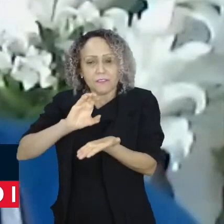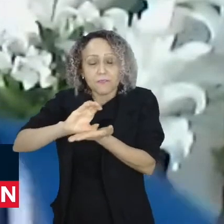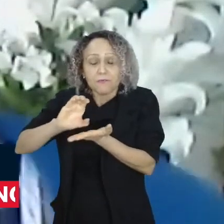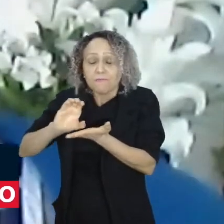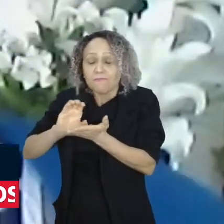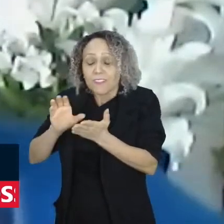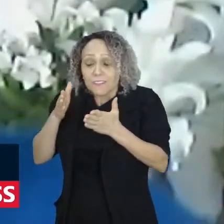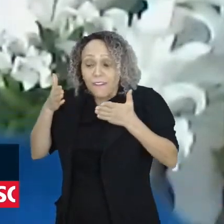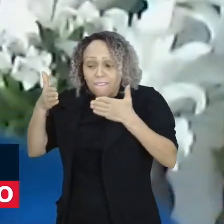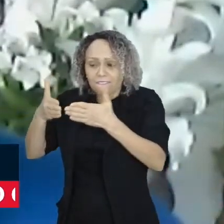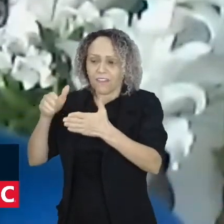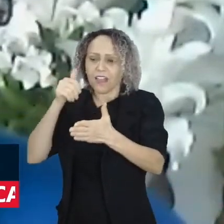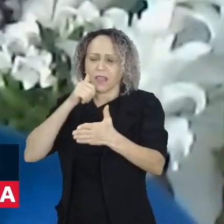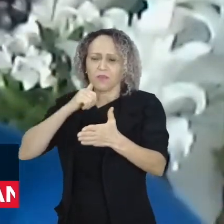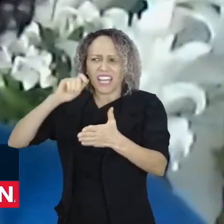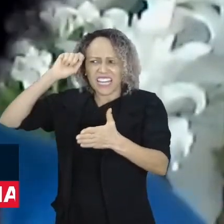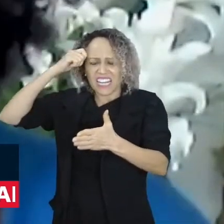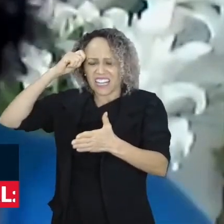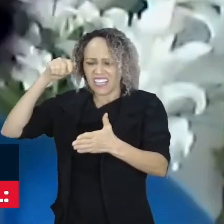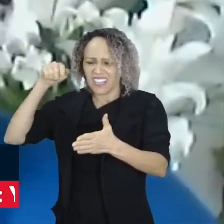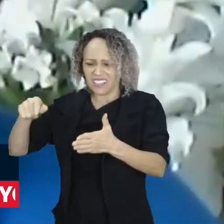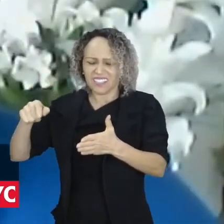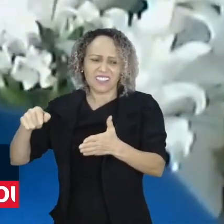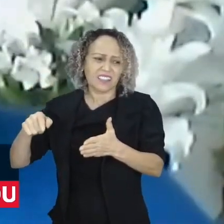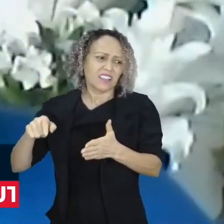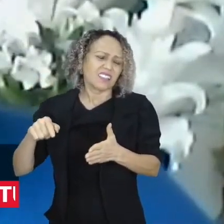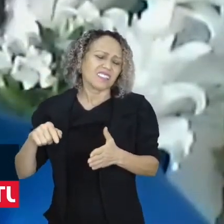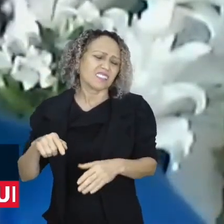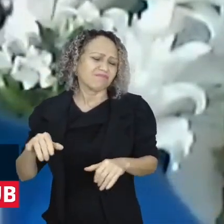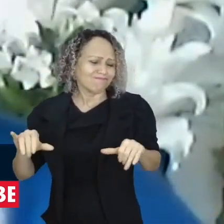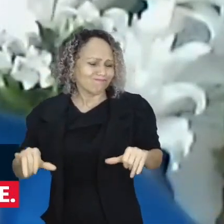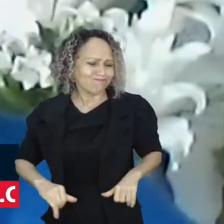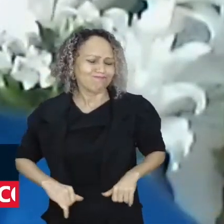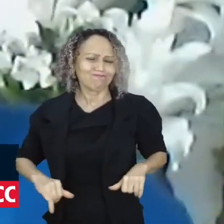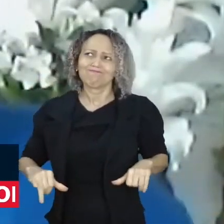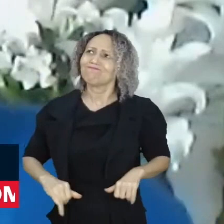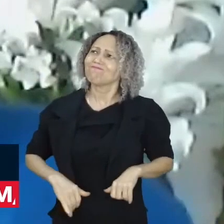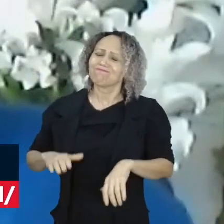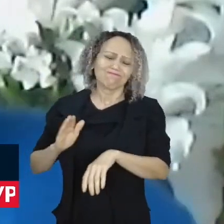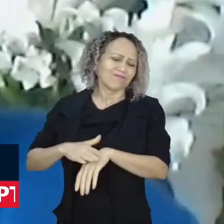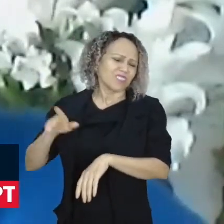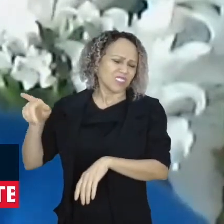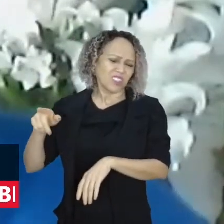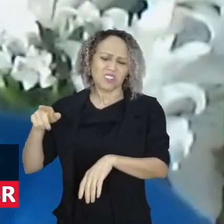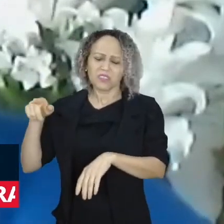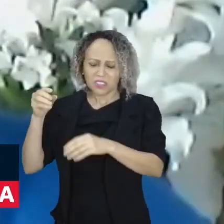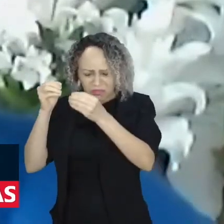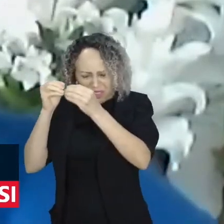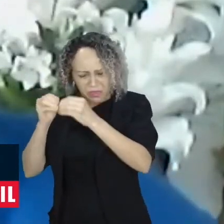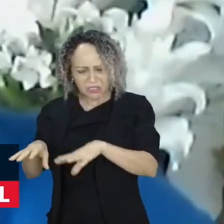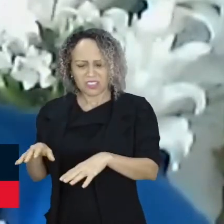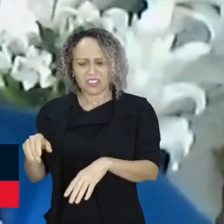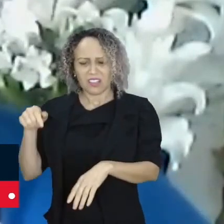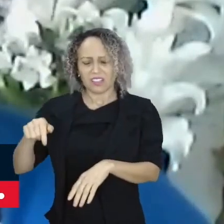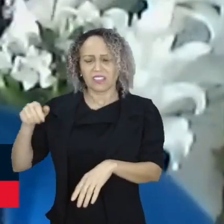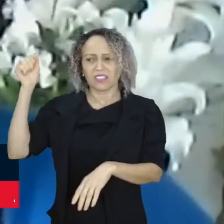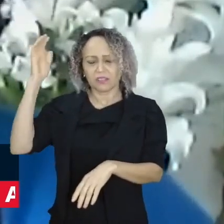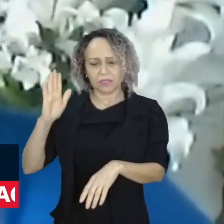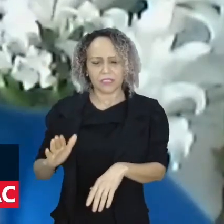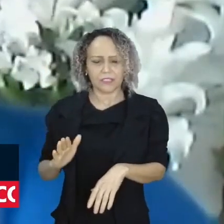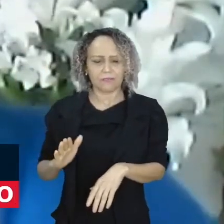enquanto mulheres e, dentro desse contexto, maioria enquanto mulheres negras. E nós